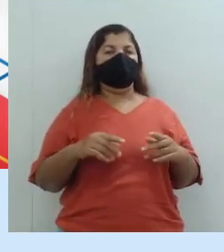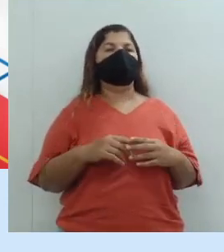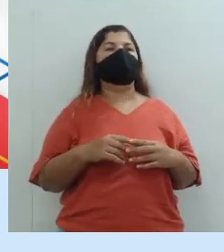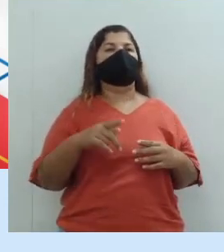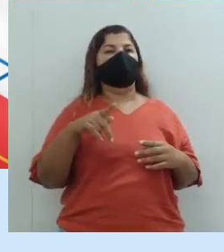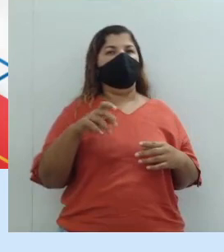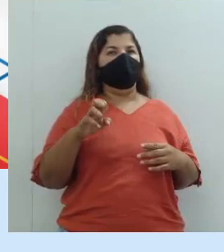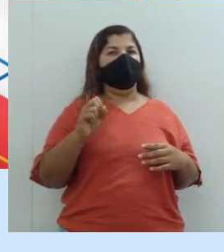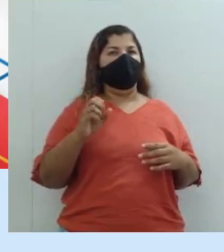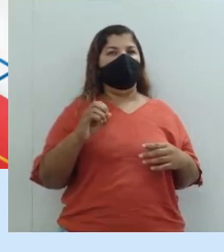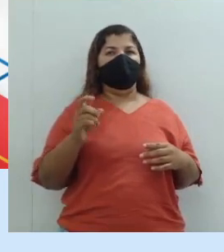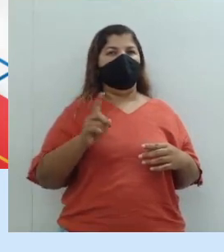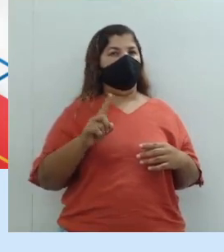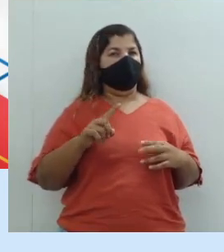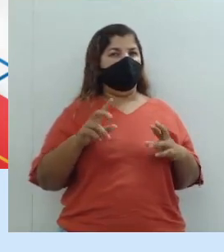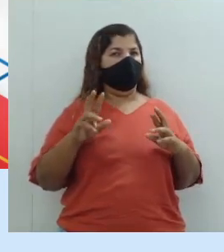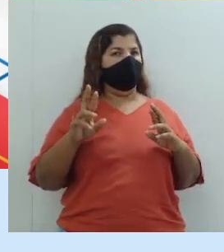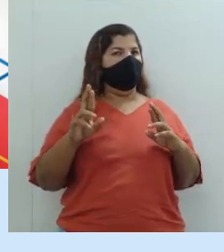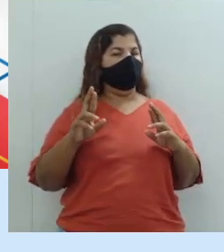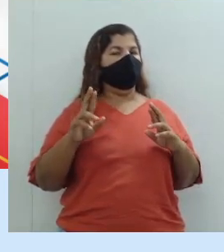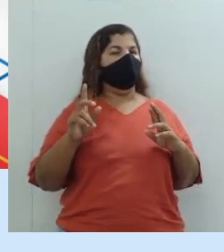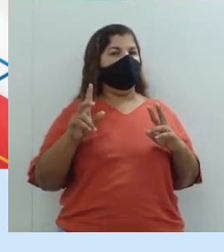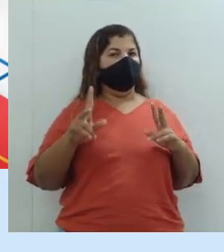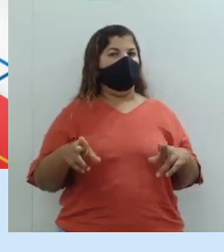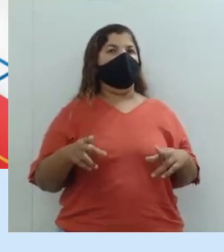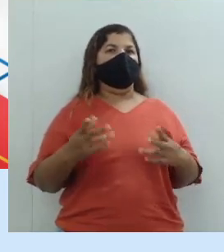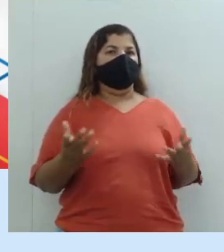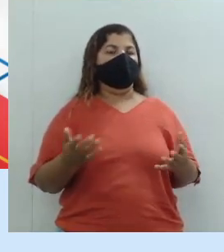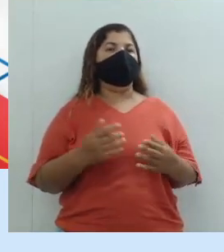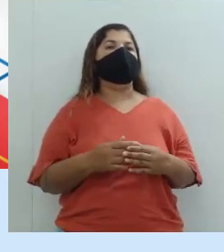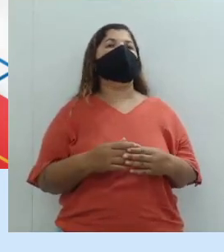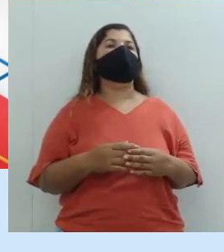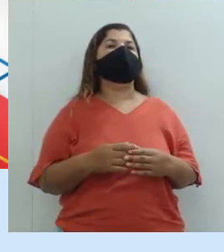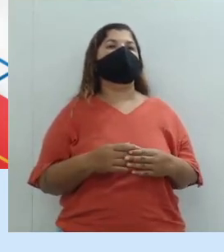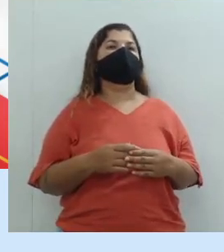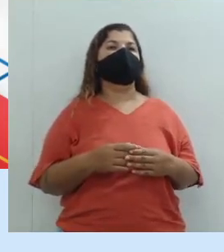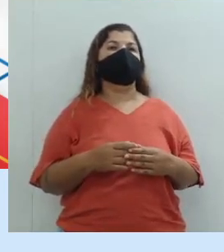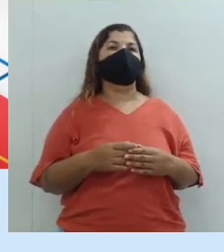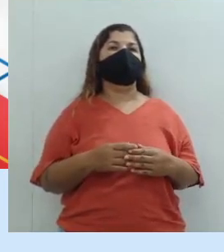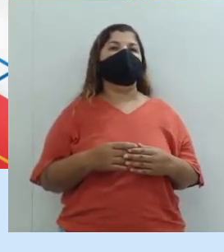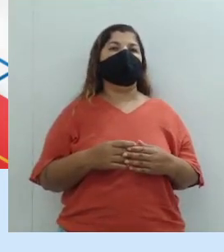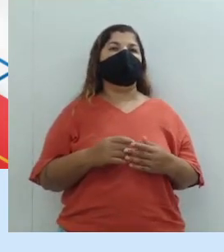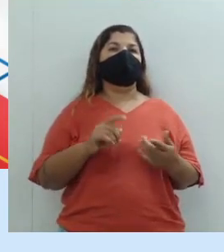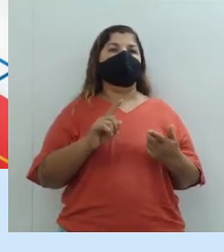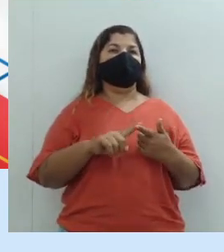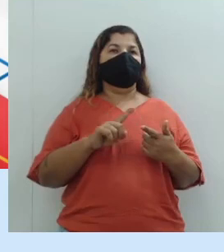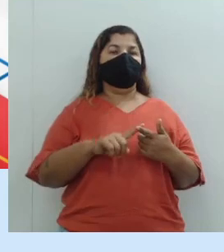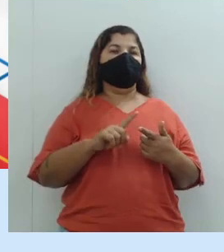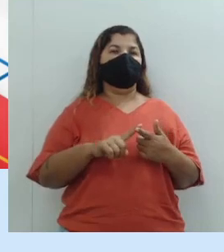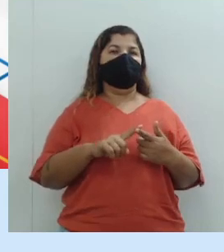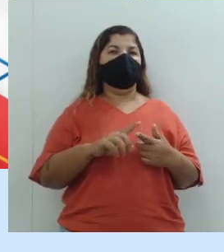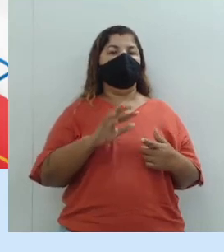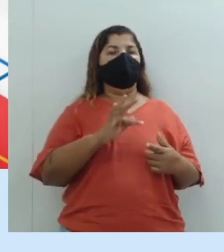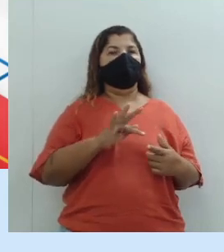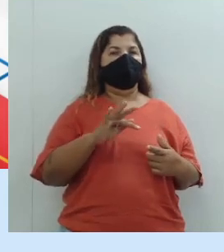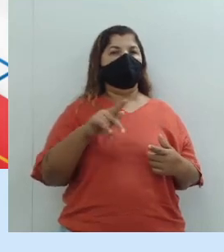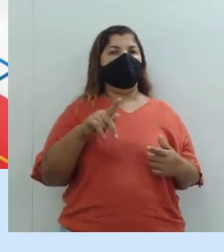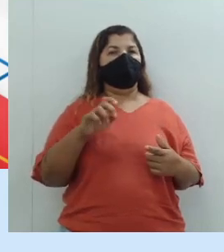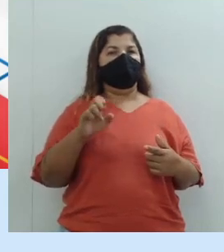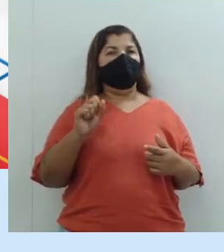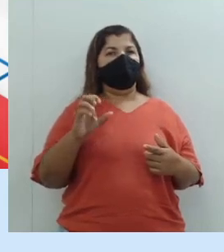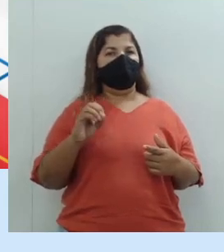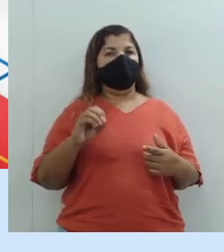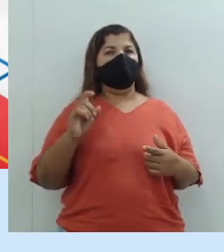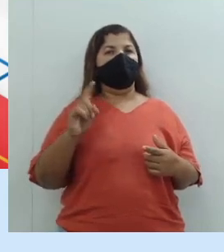aí, ação e reação. E outro caso interessante também é que a força-peso é uma força